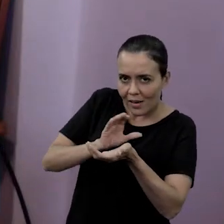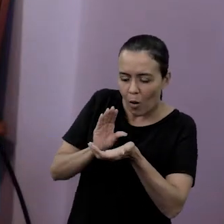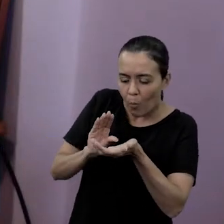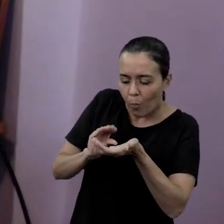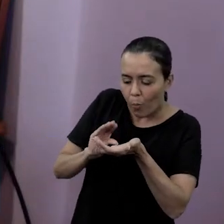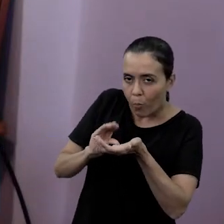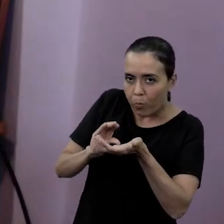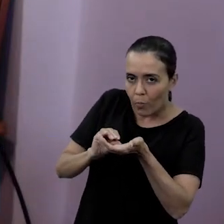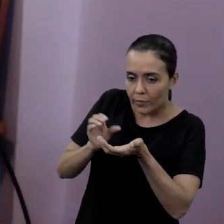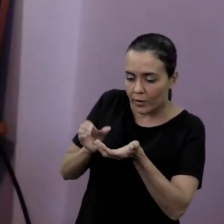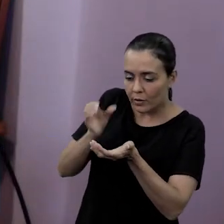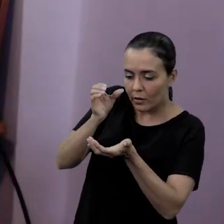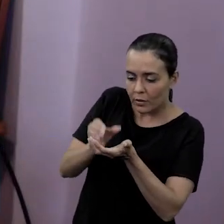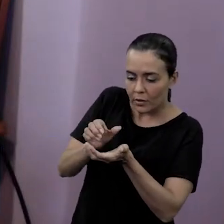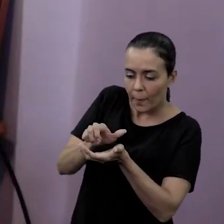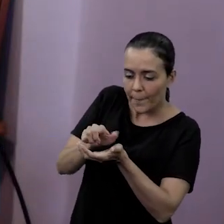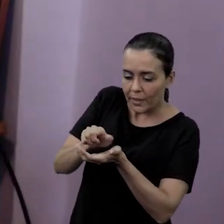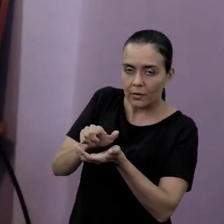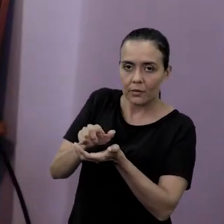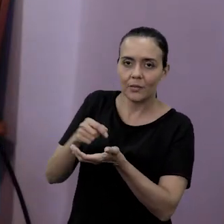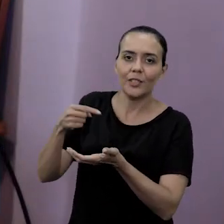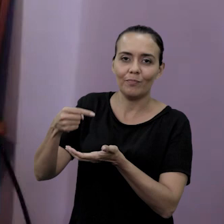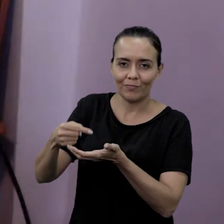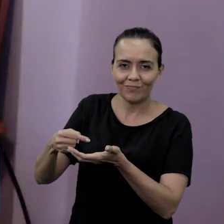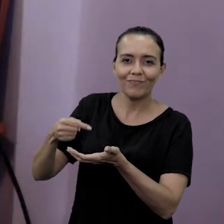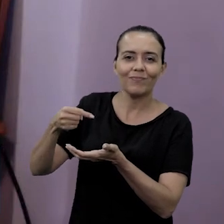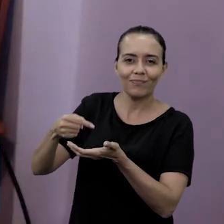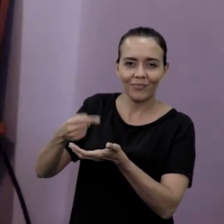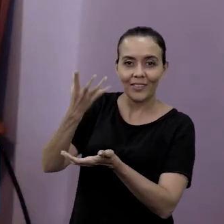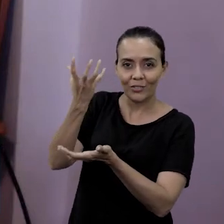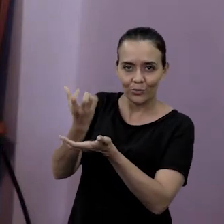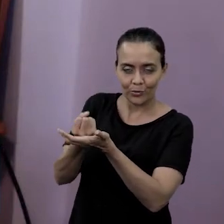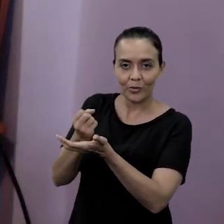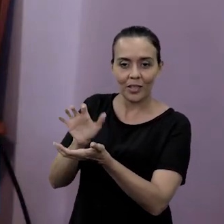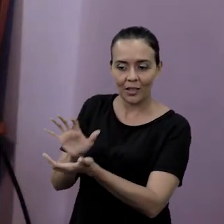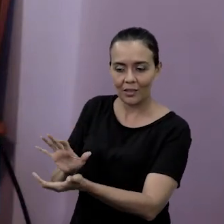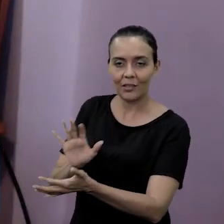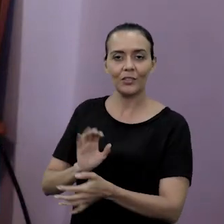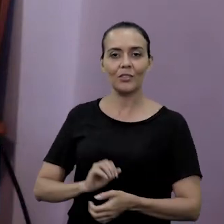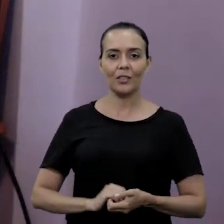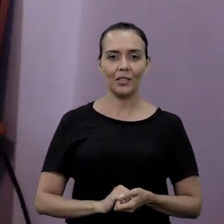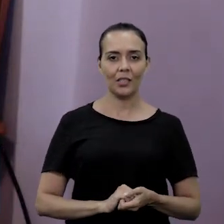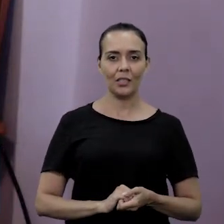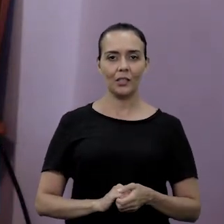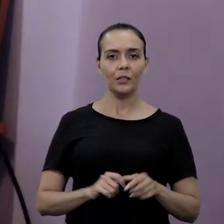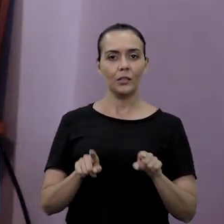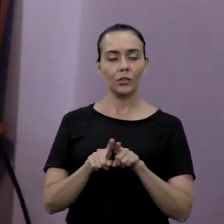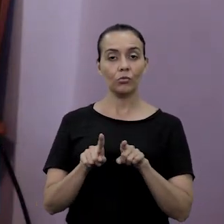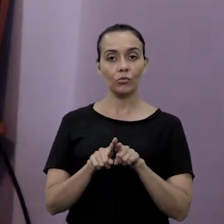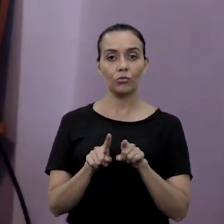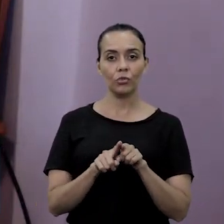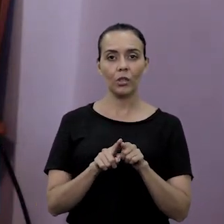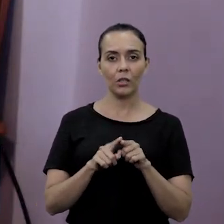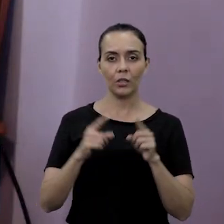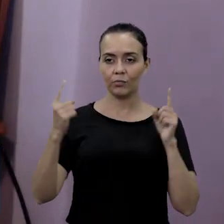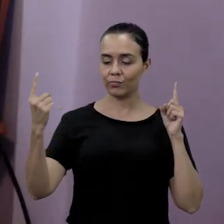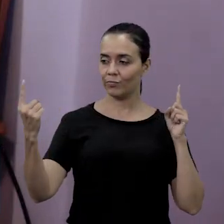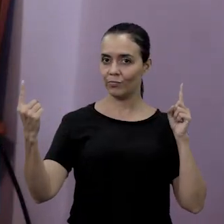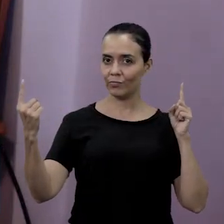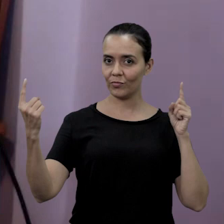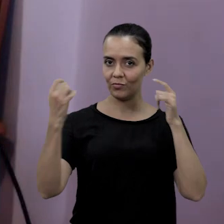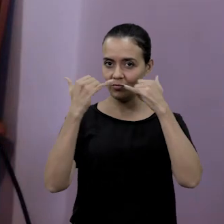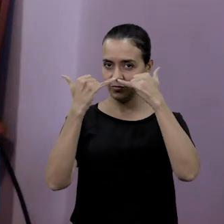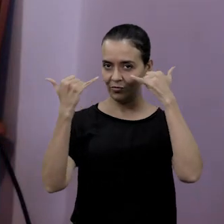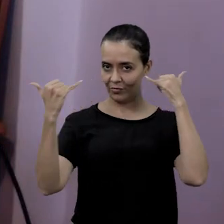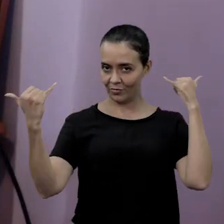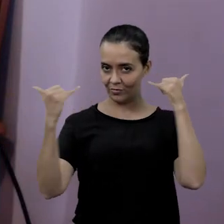ninho, uma caminha, e dava o REC, basicamente, e eu tinha um transmissor sem